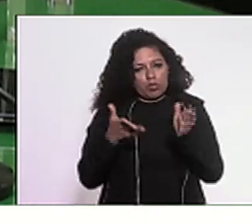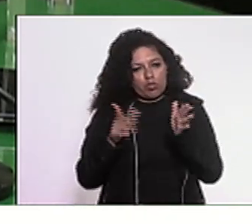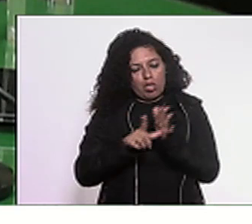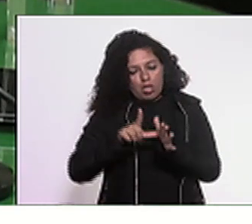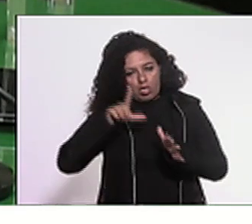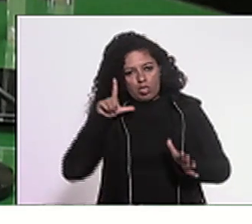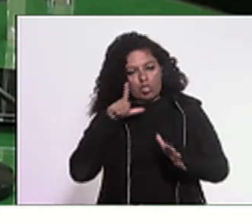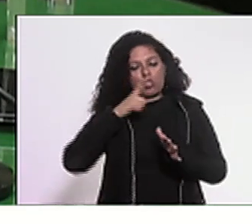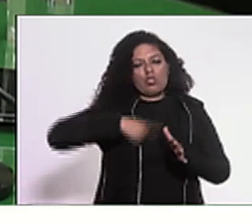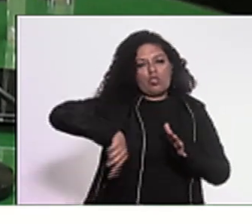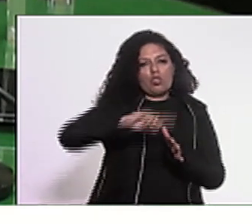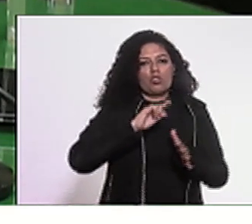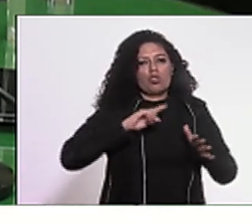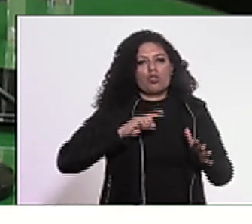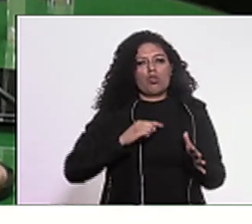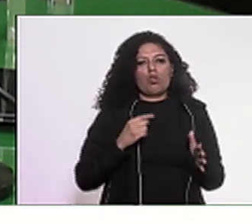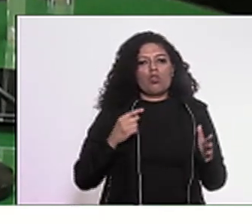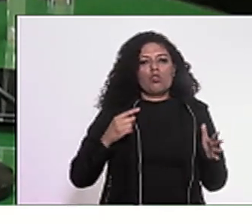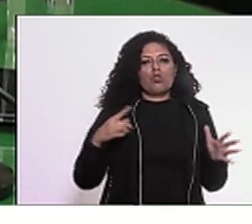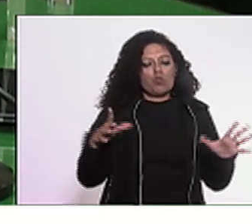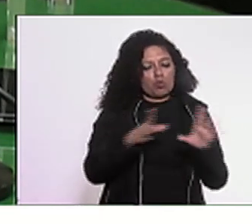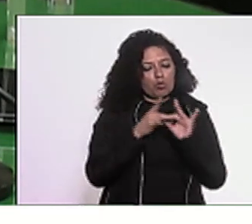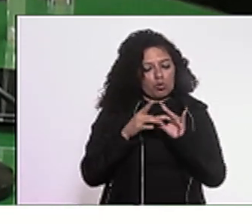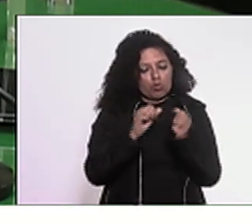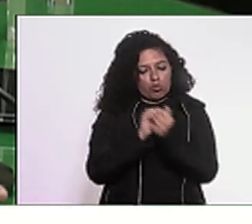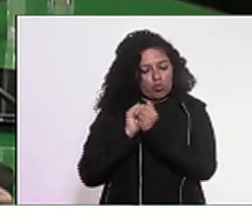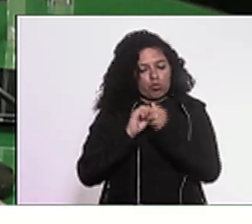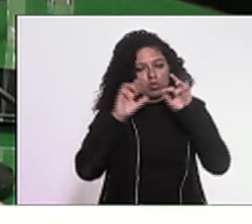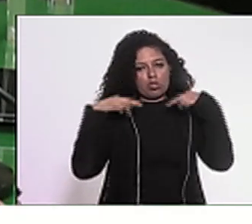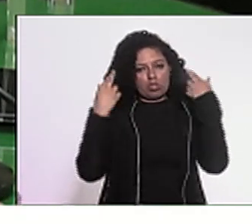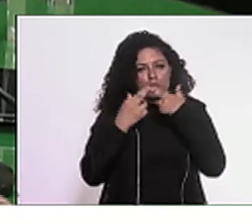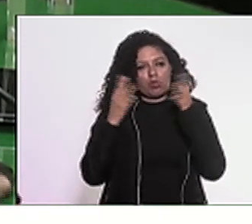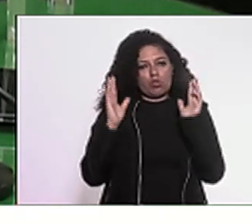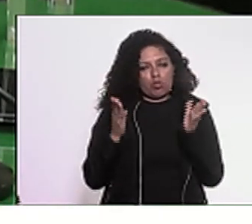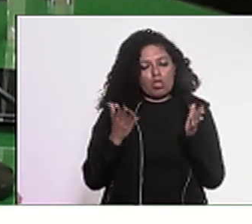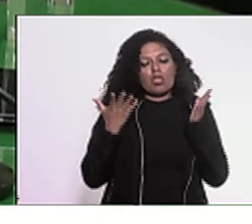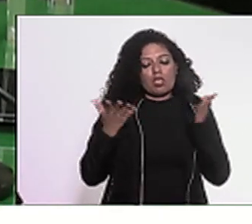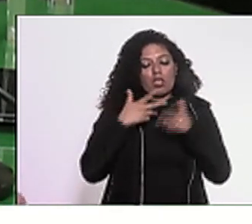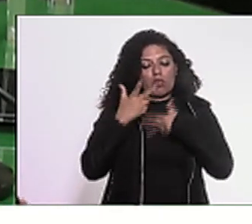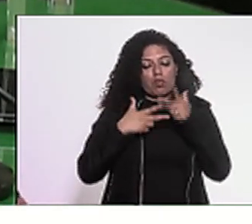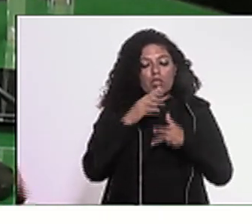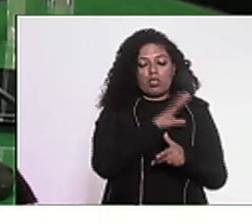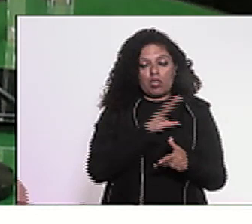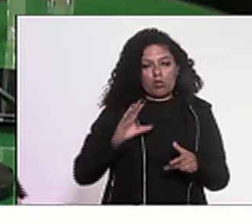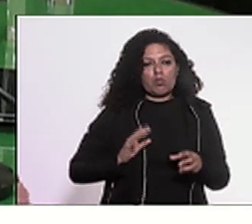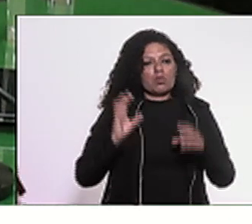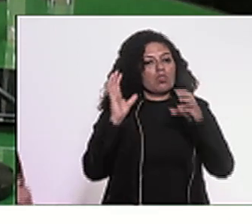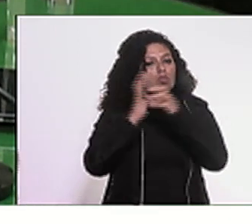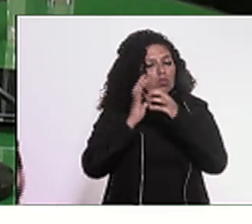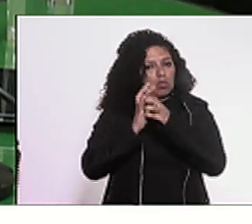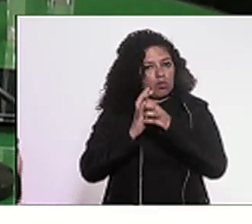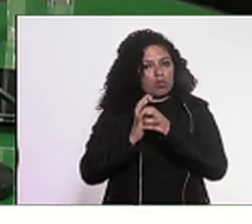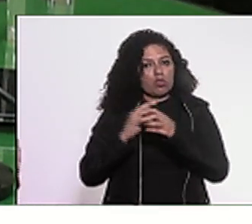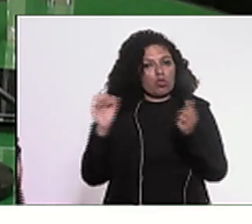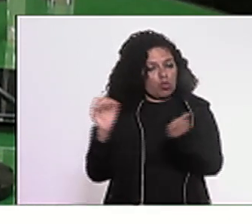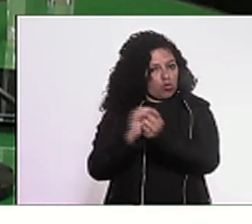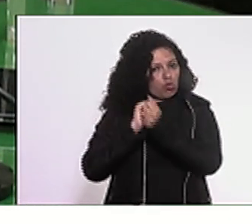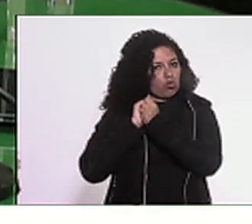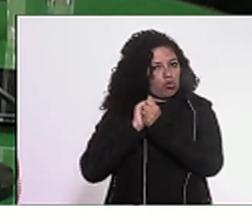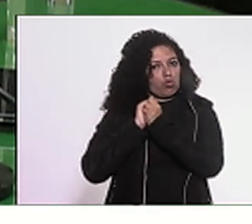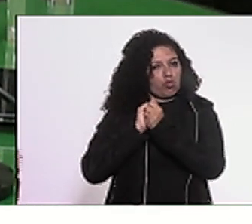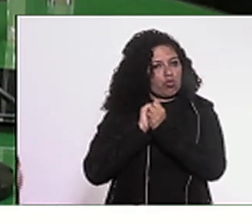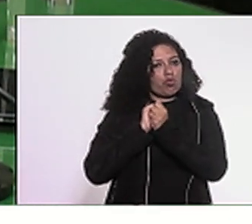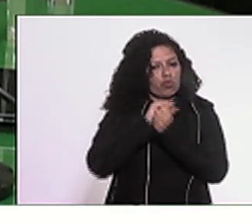a gente aqui prestigiou essa audiência pública anterior, mas eu quero dizer que a comissão de servidores está ao lado